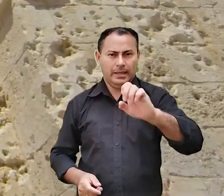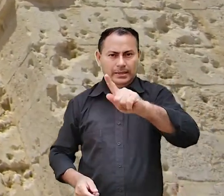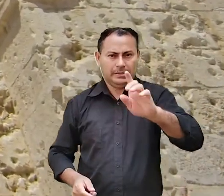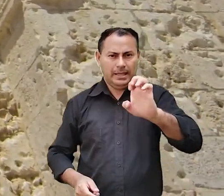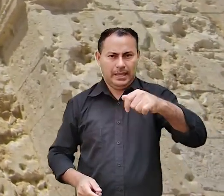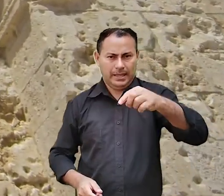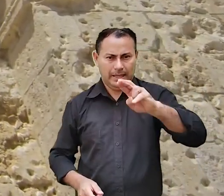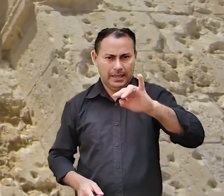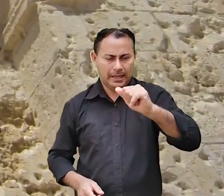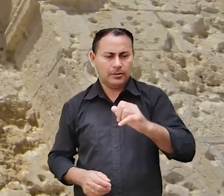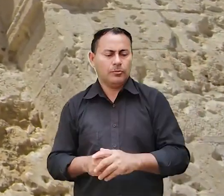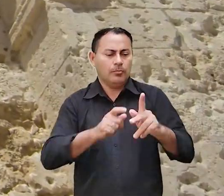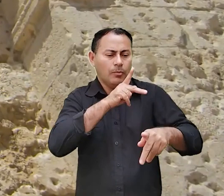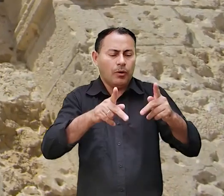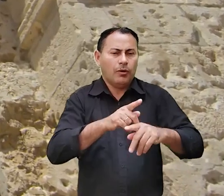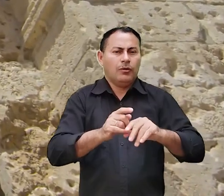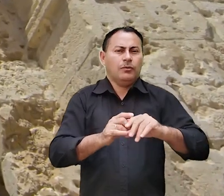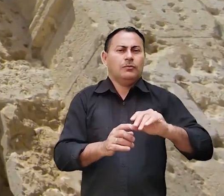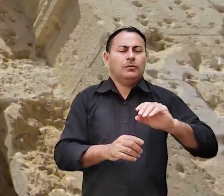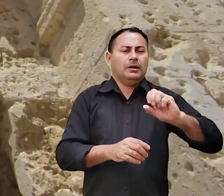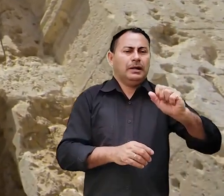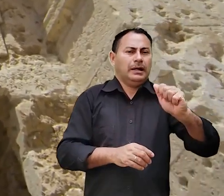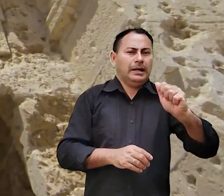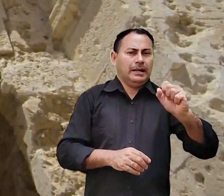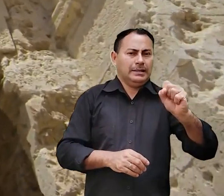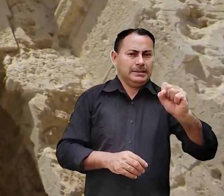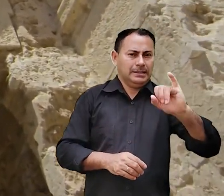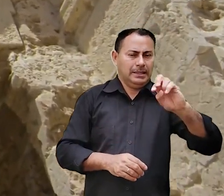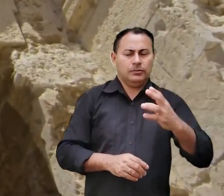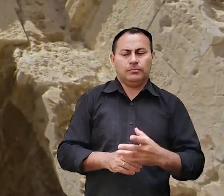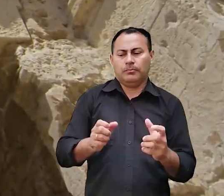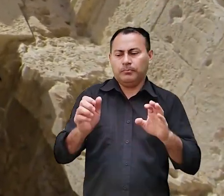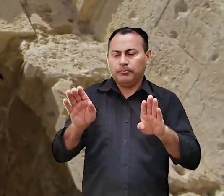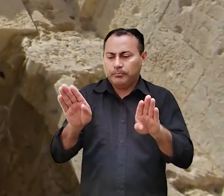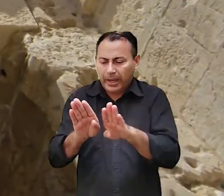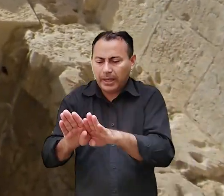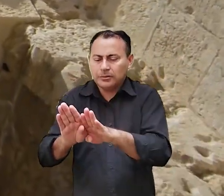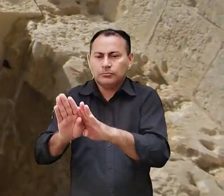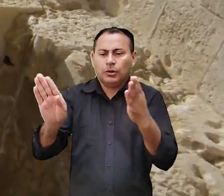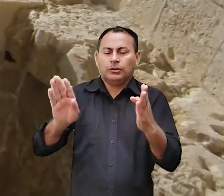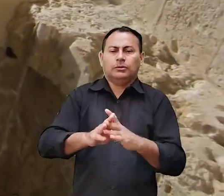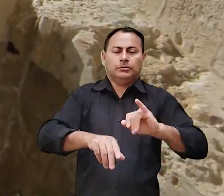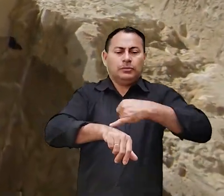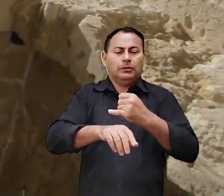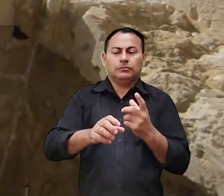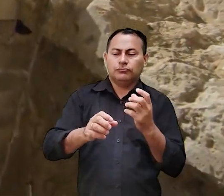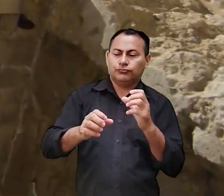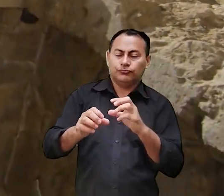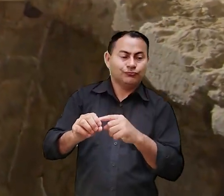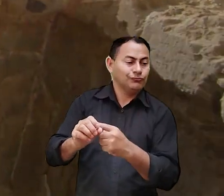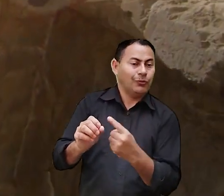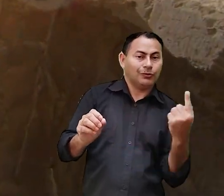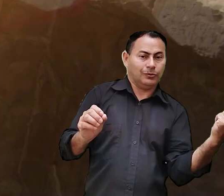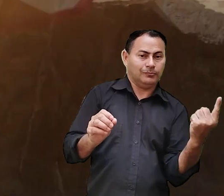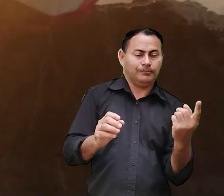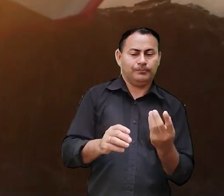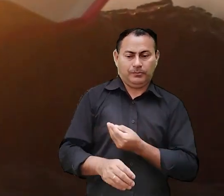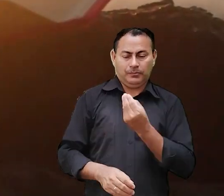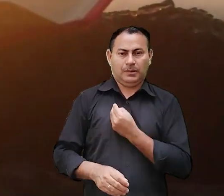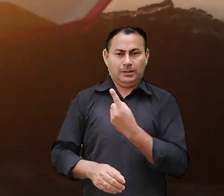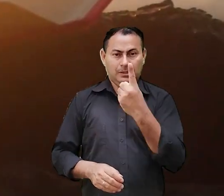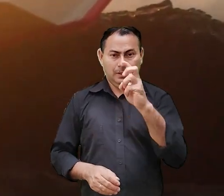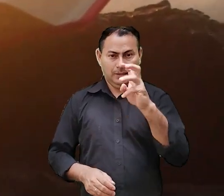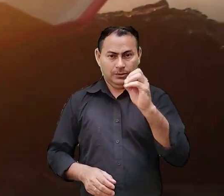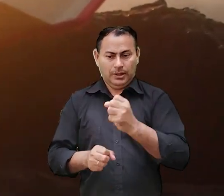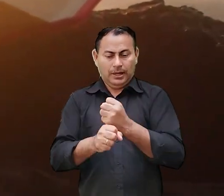o povo assírio quando já estava aos portões de Jerusalém deu meia volta e voltou para casa depois mesmo tendo vivido